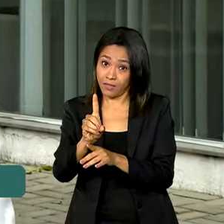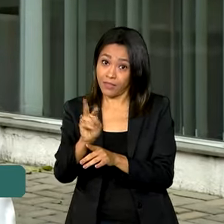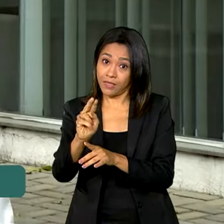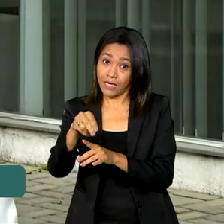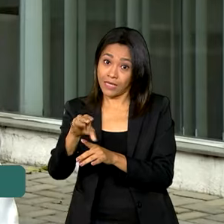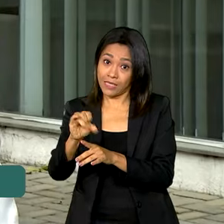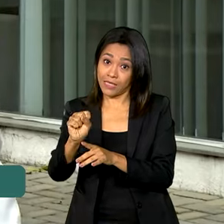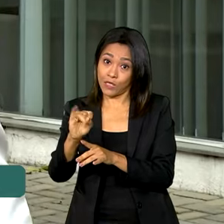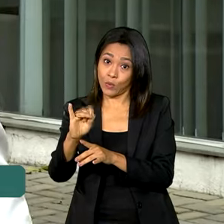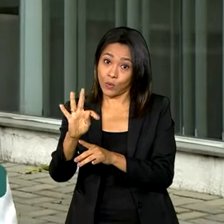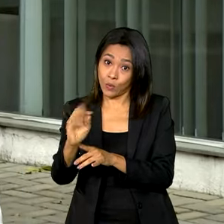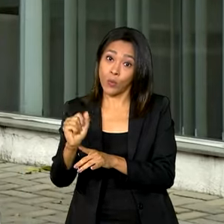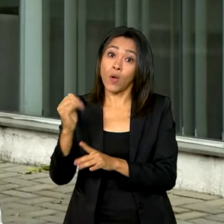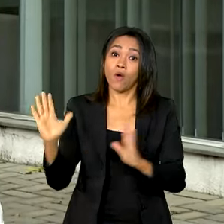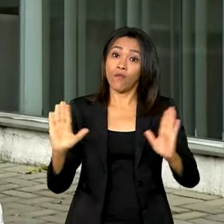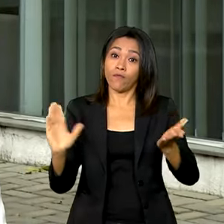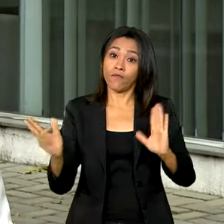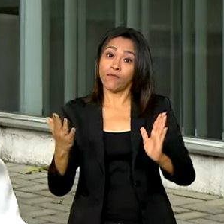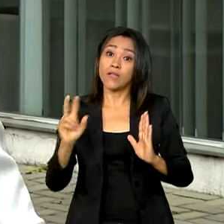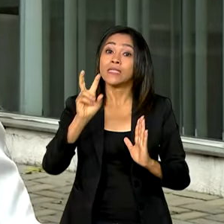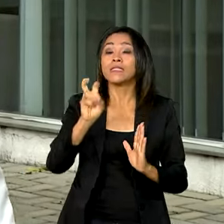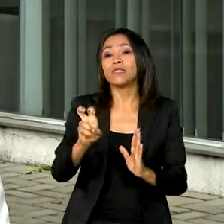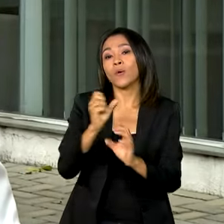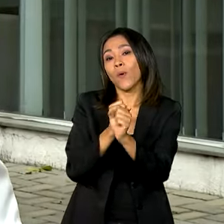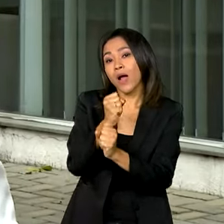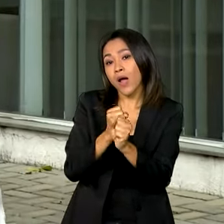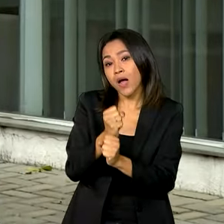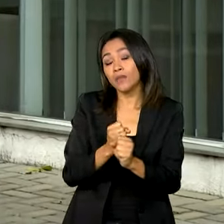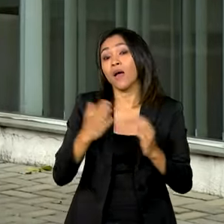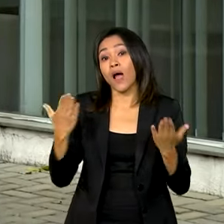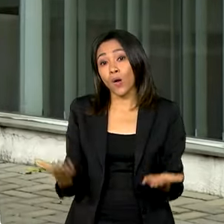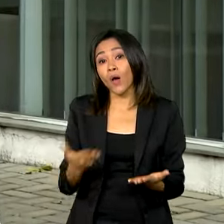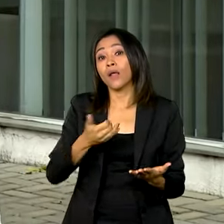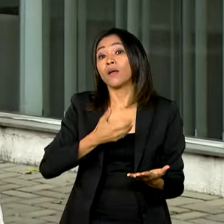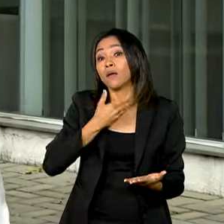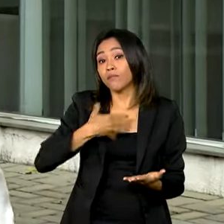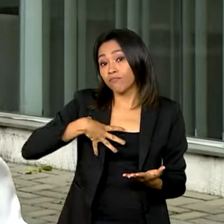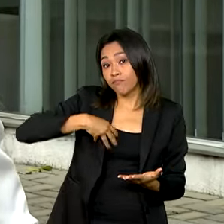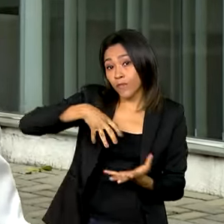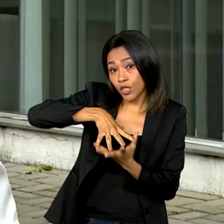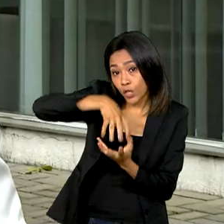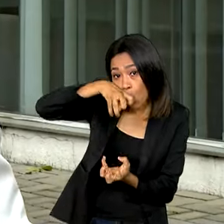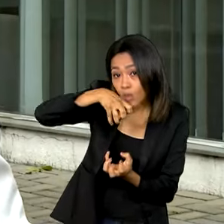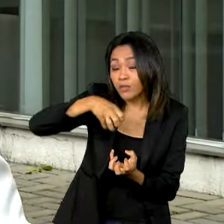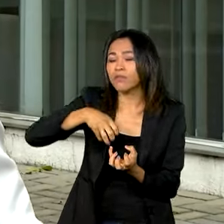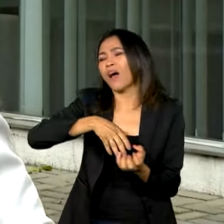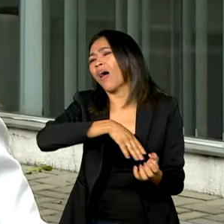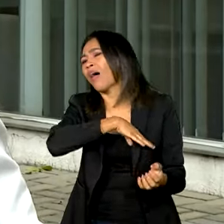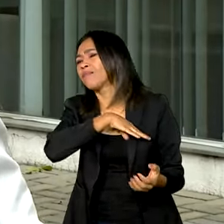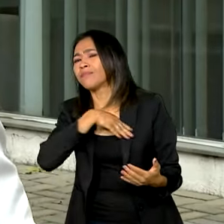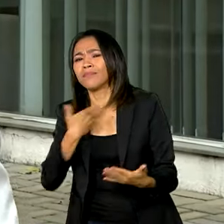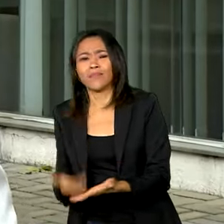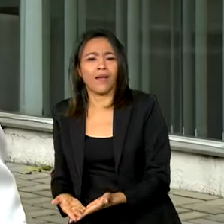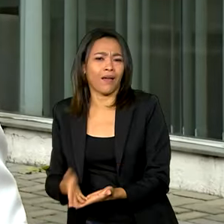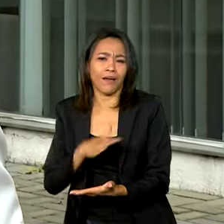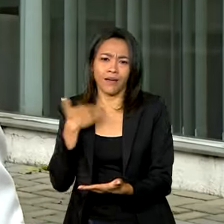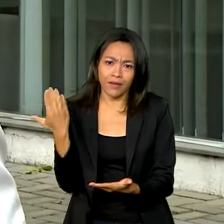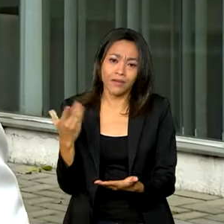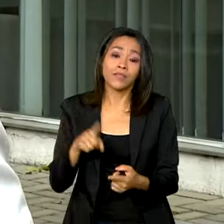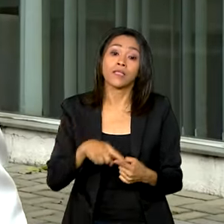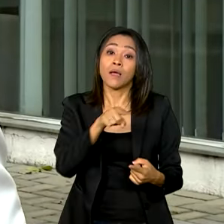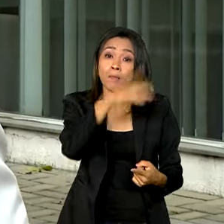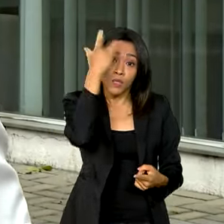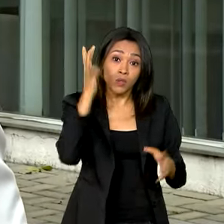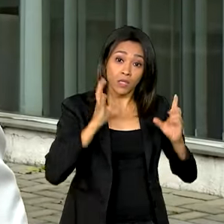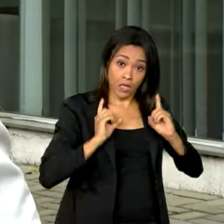de 5 anos, agora será vitalício para os idosos. No caso das pessoas com deficiência, a autorização será